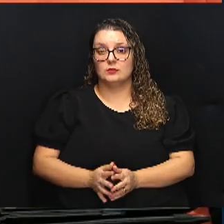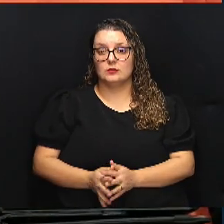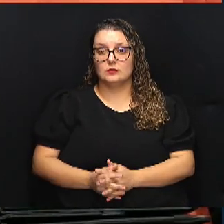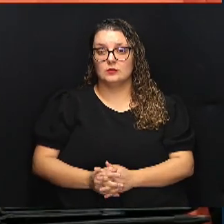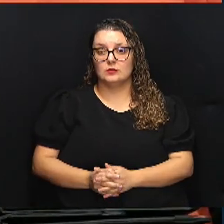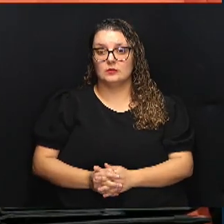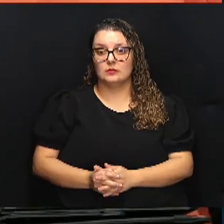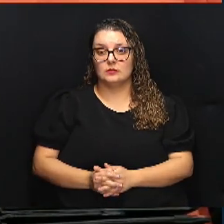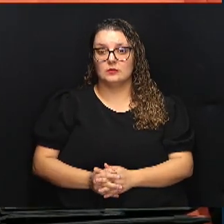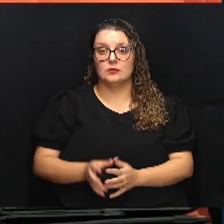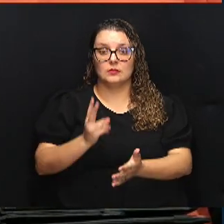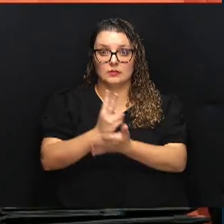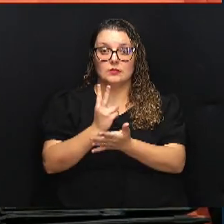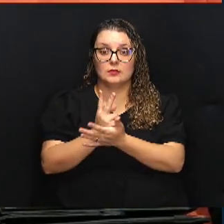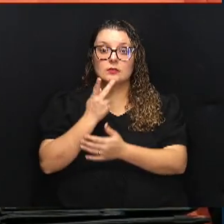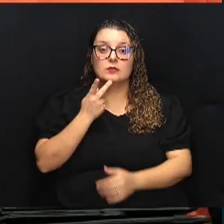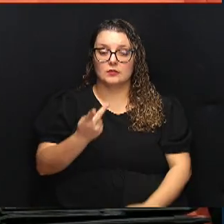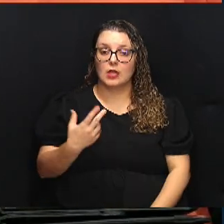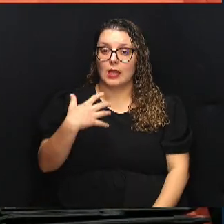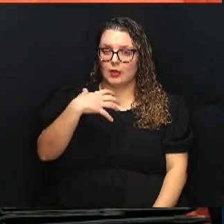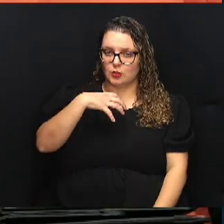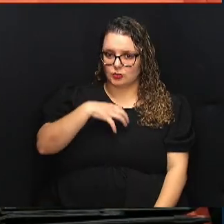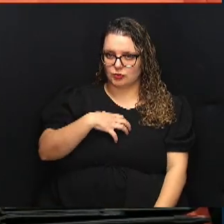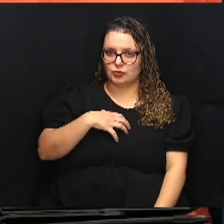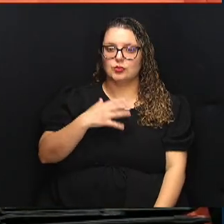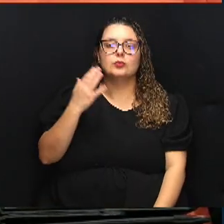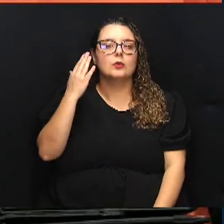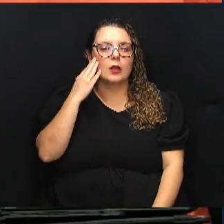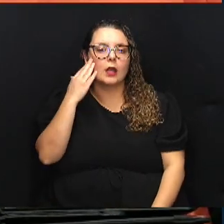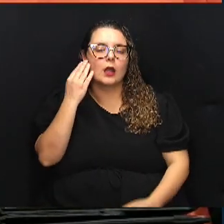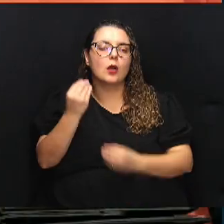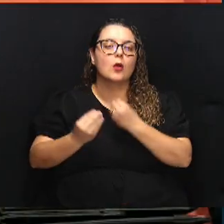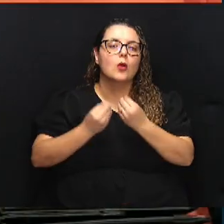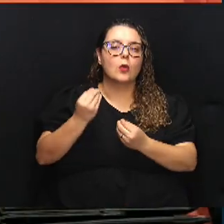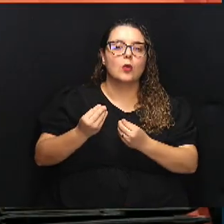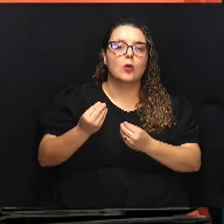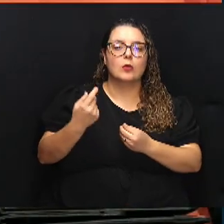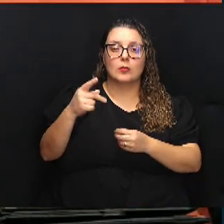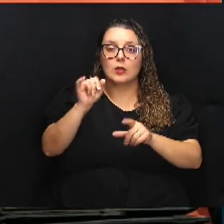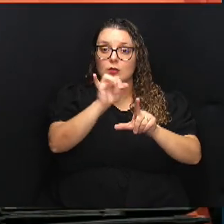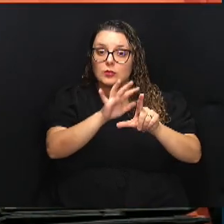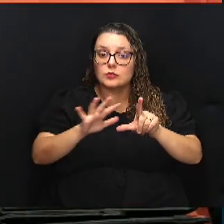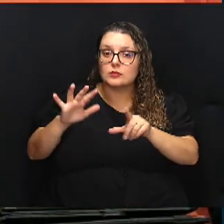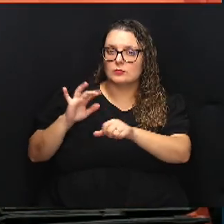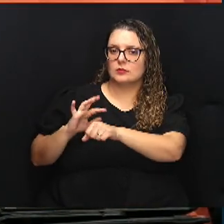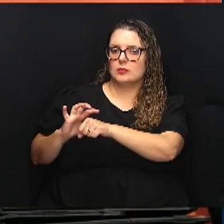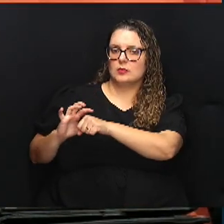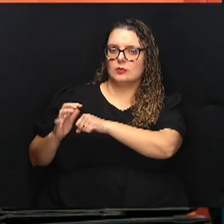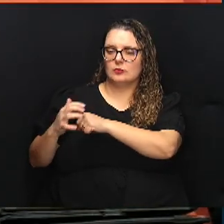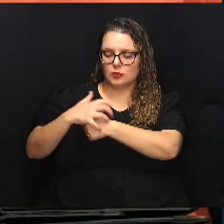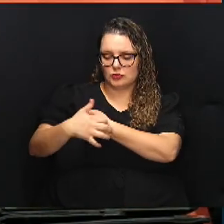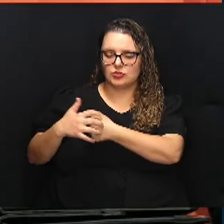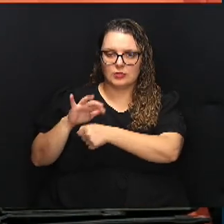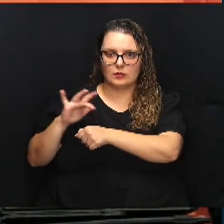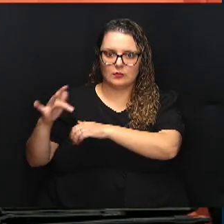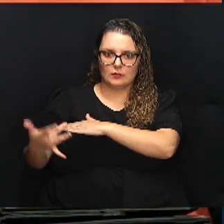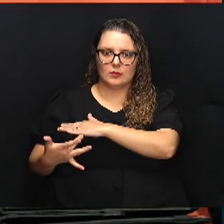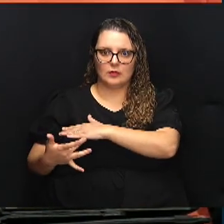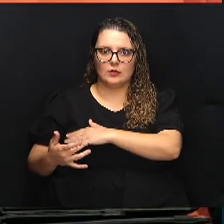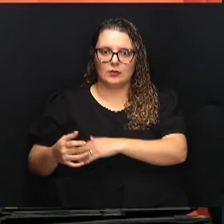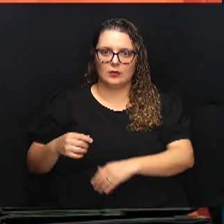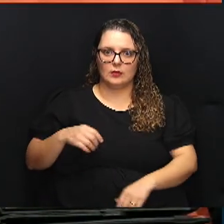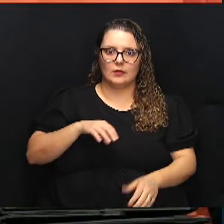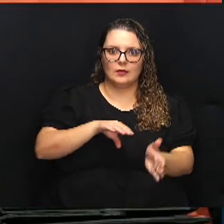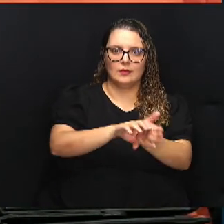eu digo sempre que a maneira de você entender como está a sua imagem no digital, vai lá no Google, Marcos te dou essa